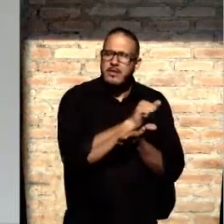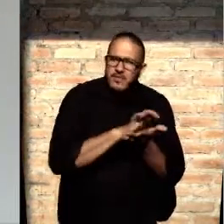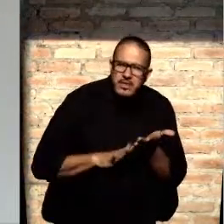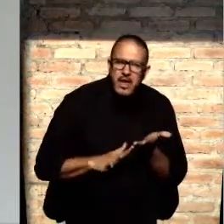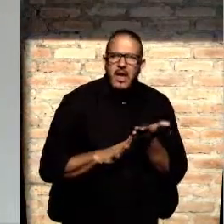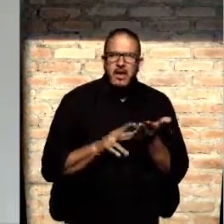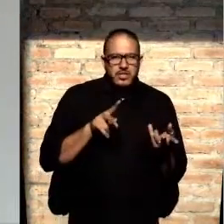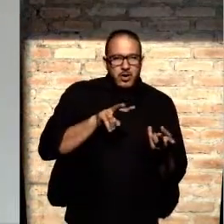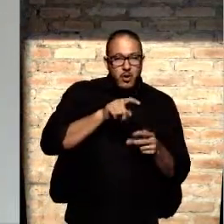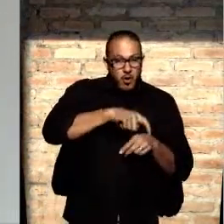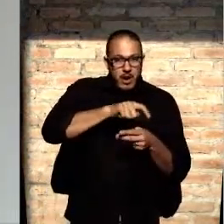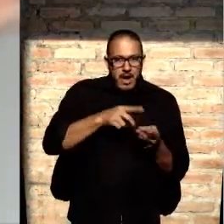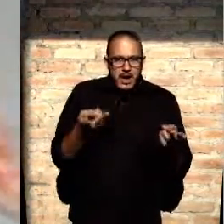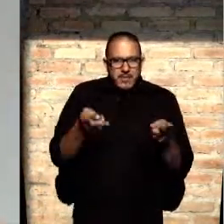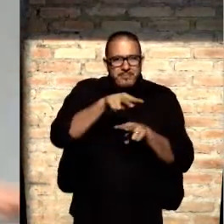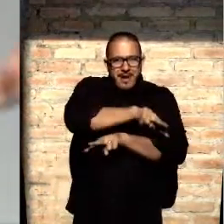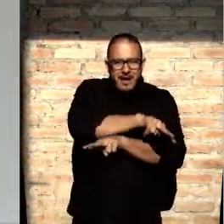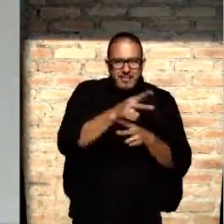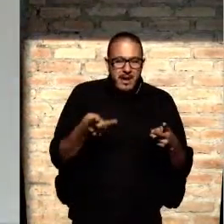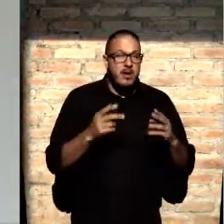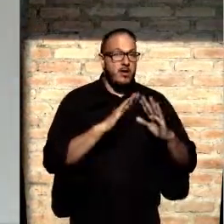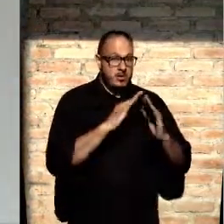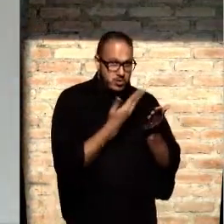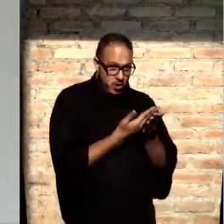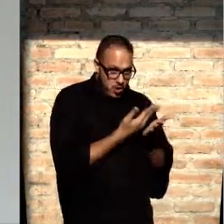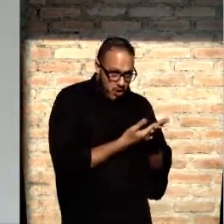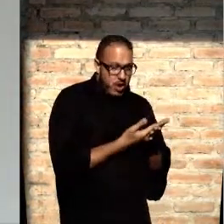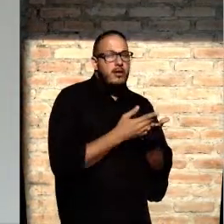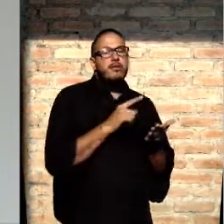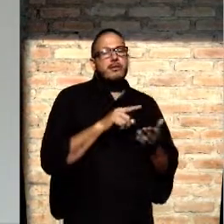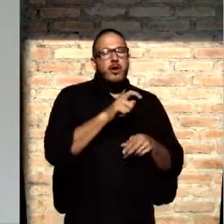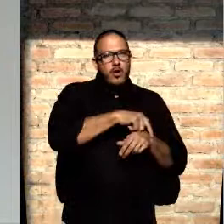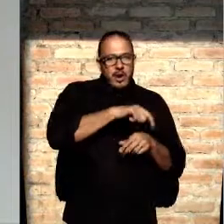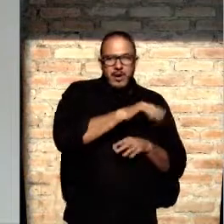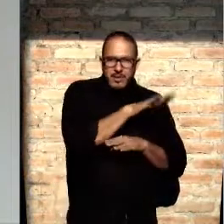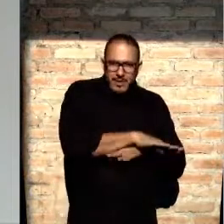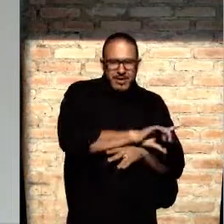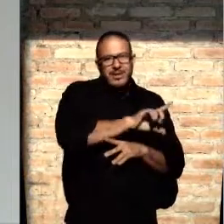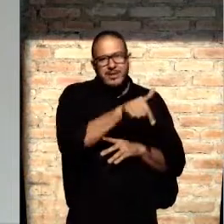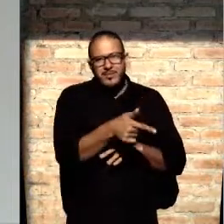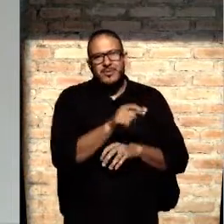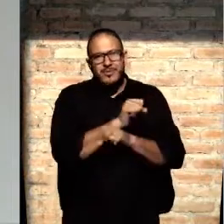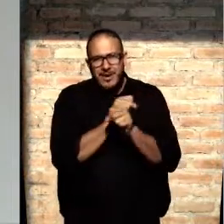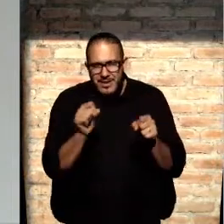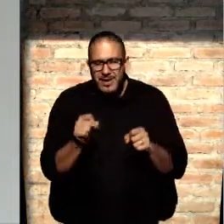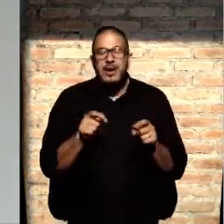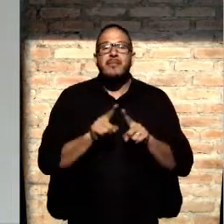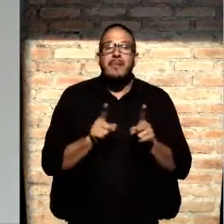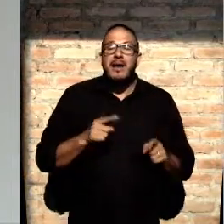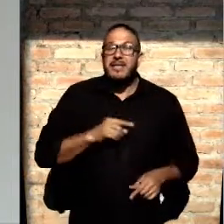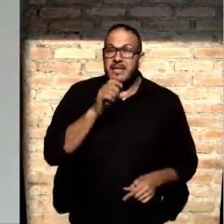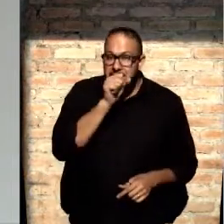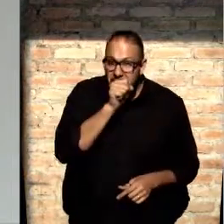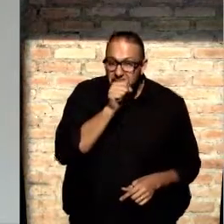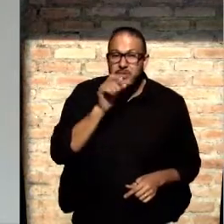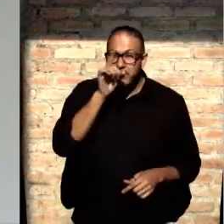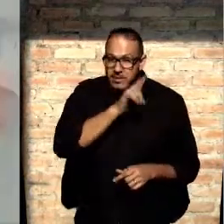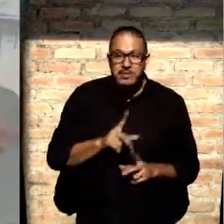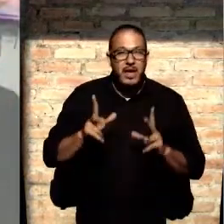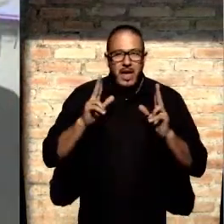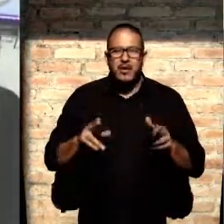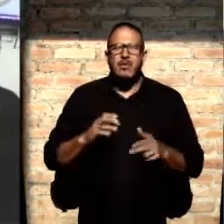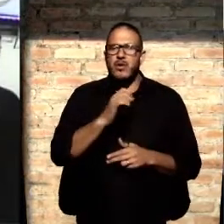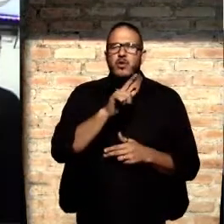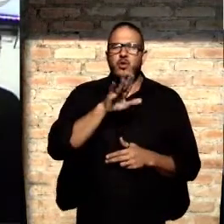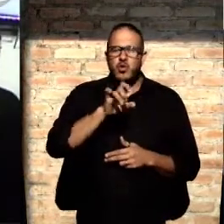contraturno funciona como escola com atividades para crianças no contraturno e no fim de semana é o clube da família tenha